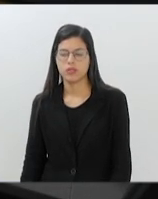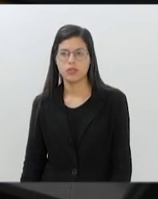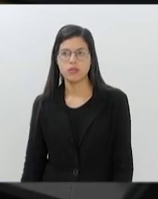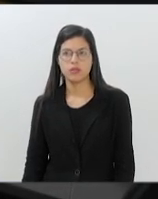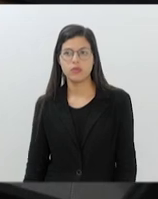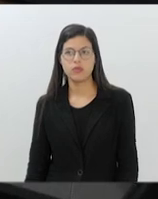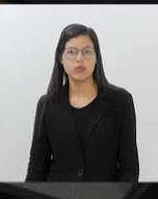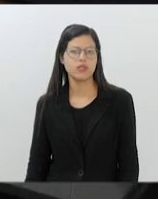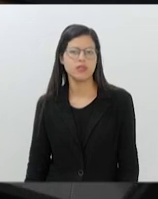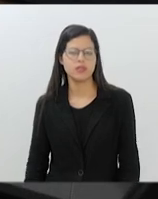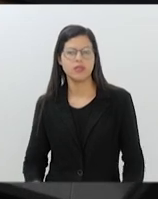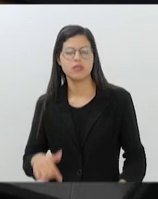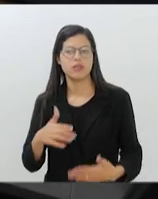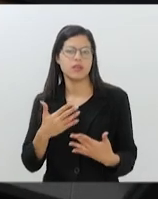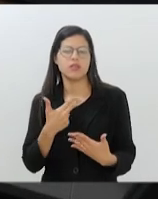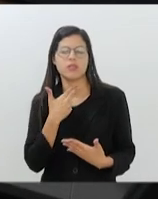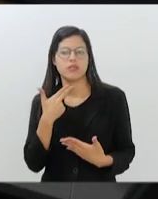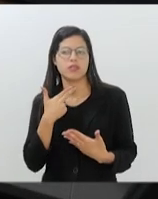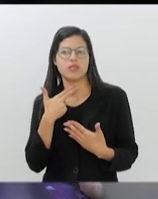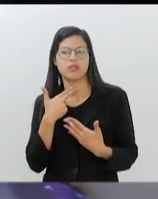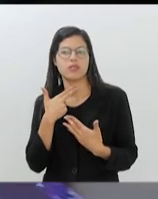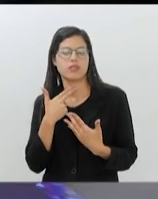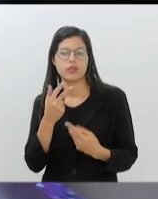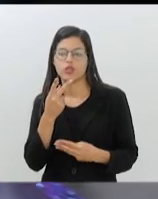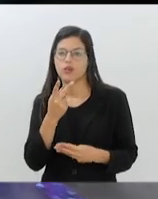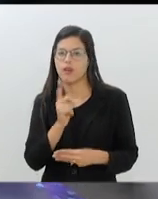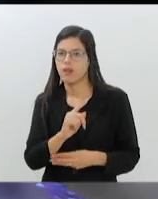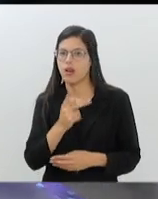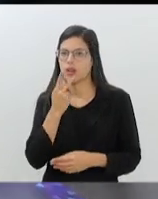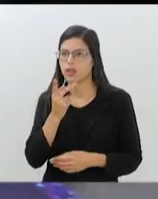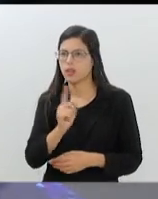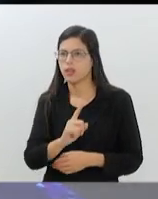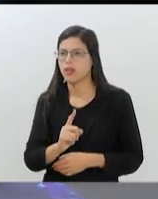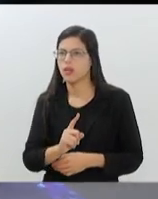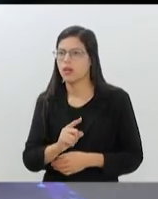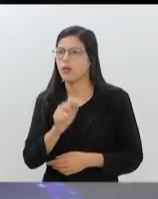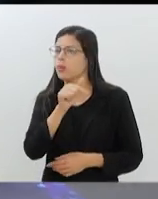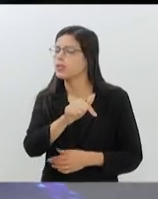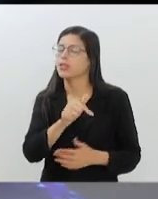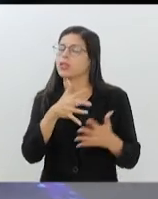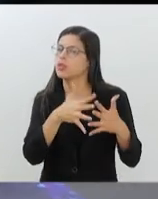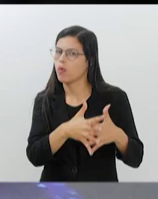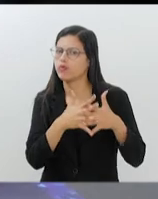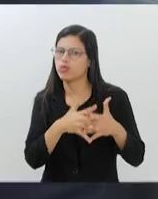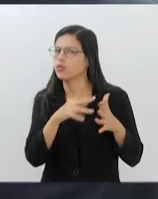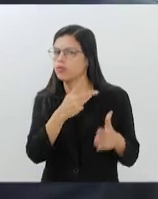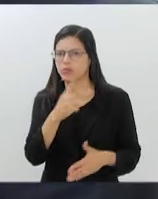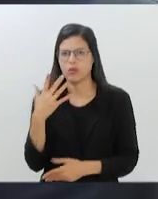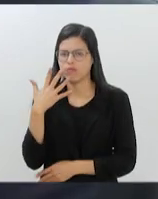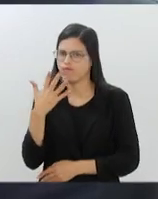não é questão de recusar ela pode me dizer o seguinte Olha esse veículo aqui não c o senhor tá enrolando n suas palavras